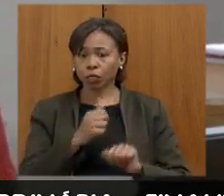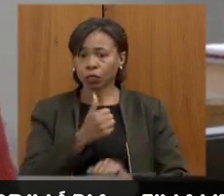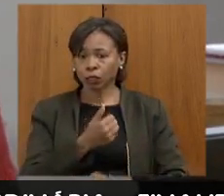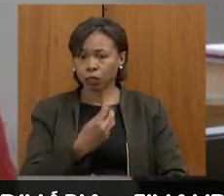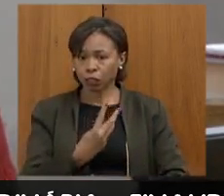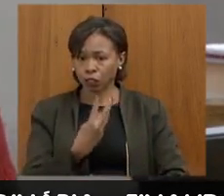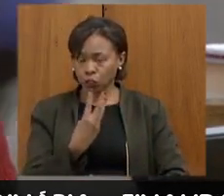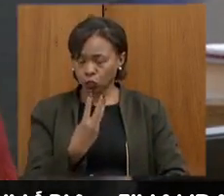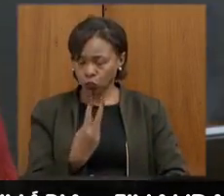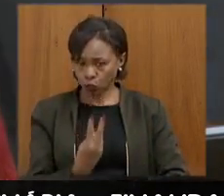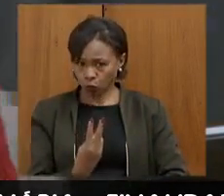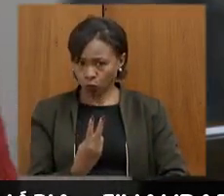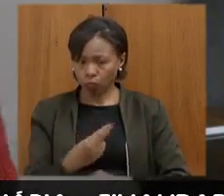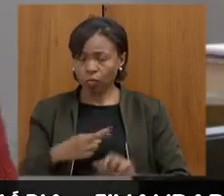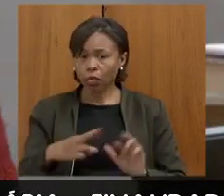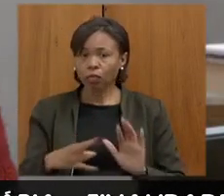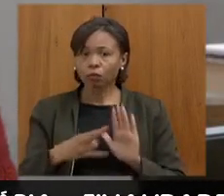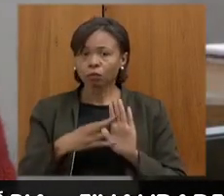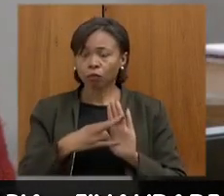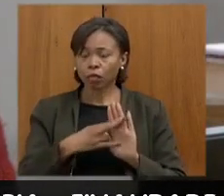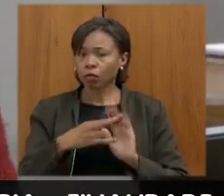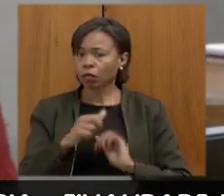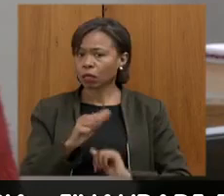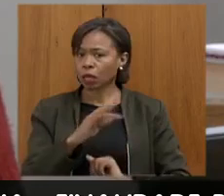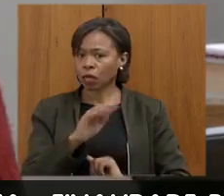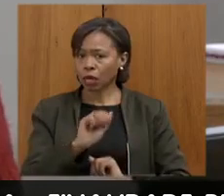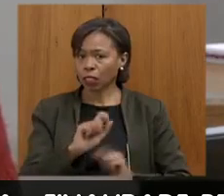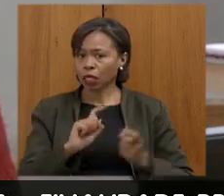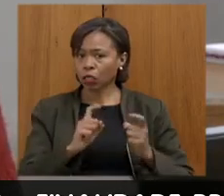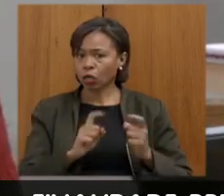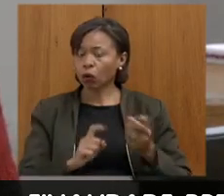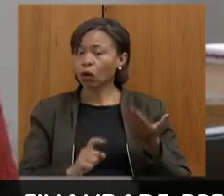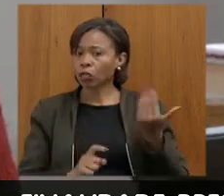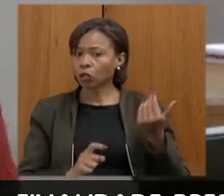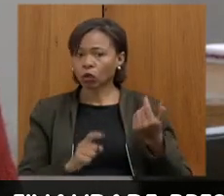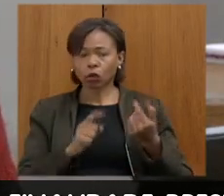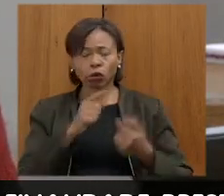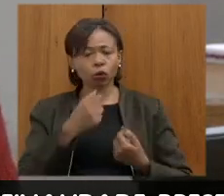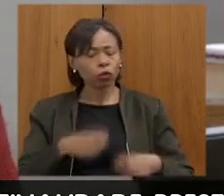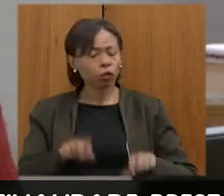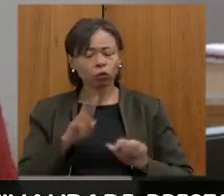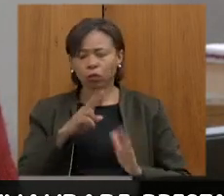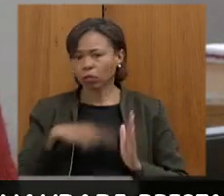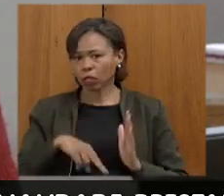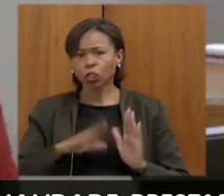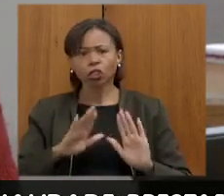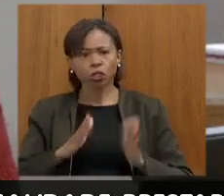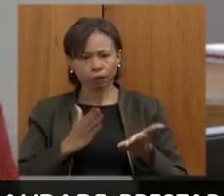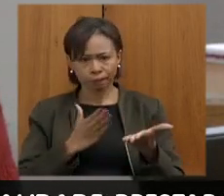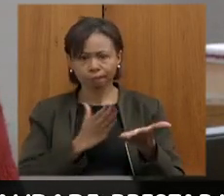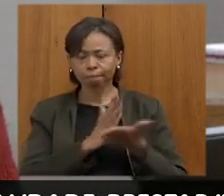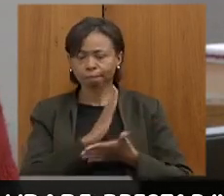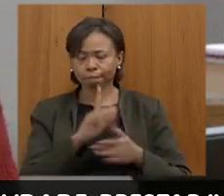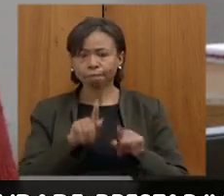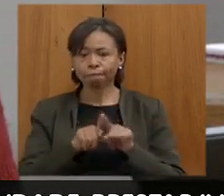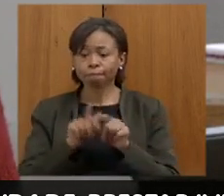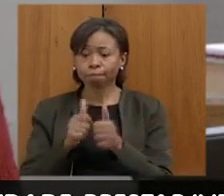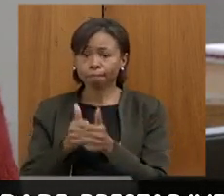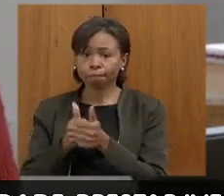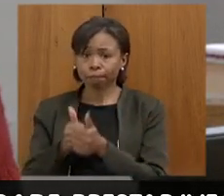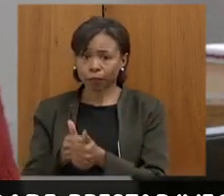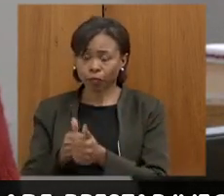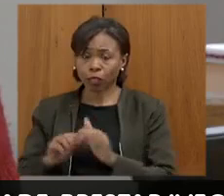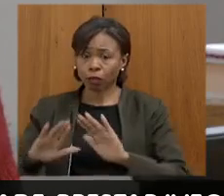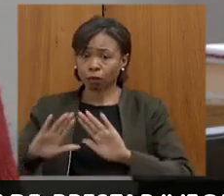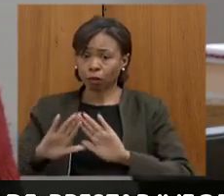Interno, dispensa a leitura da ata da reunião anterior e considera aprovada. Acompanhando também o Assembleia Fiscalista, estão